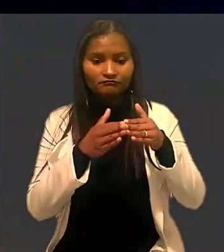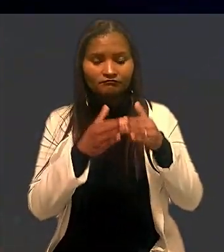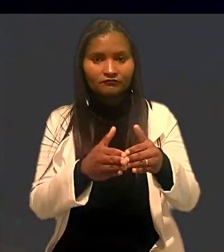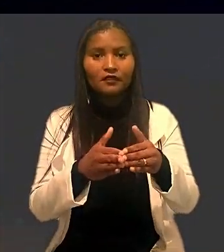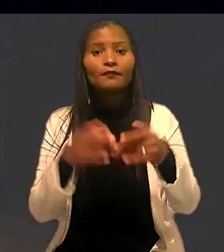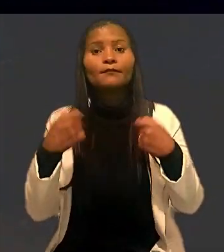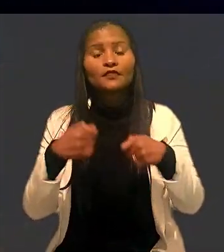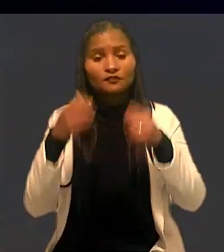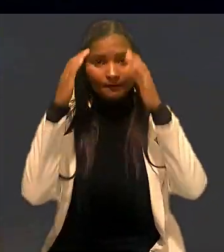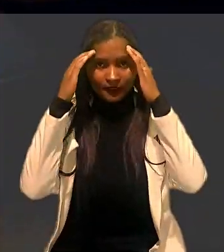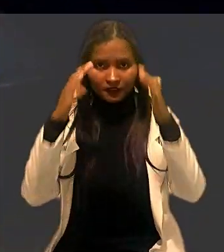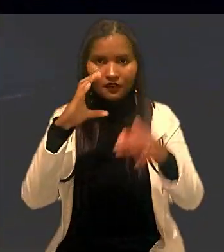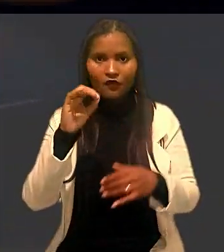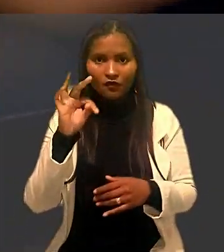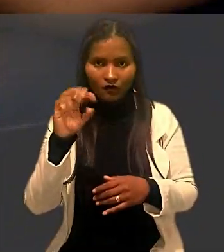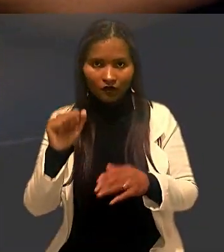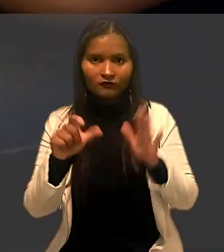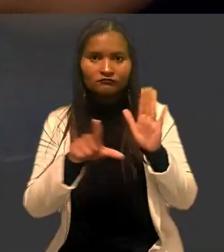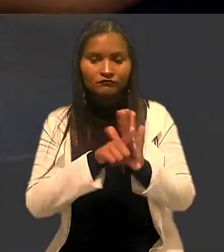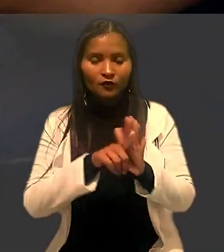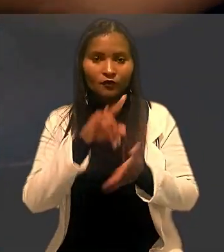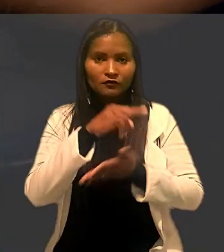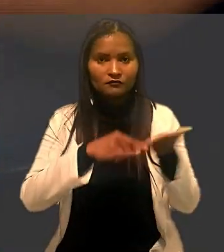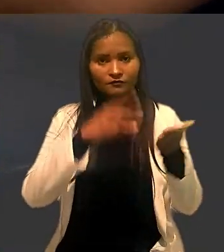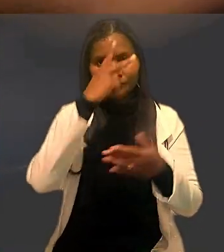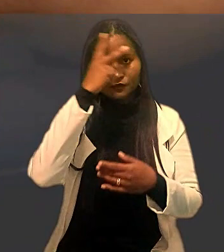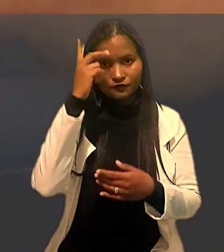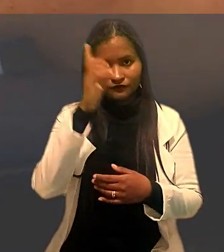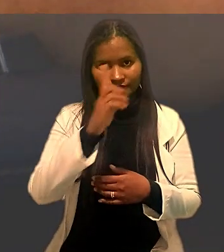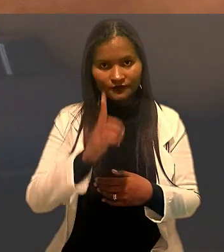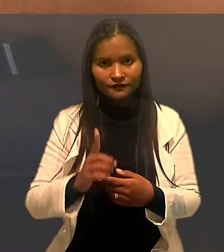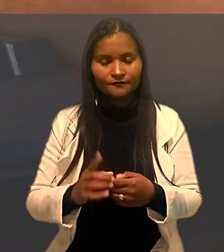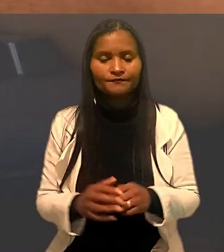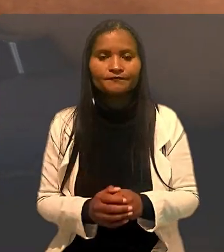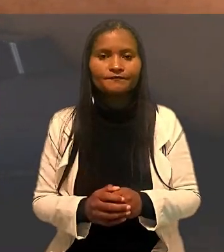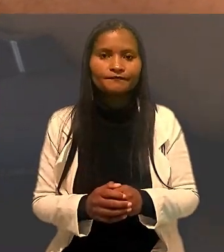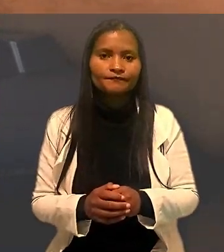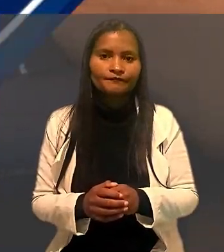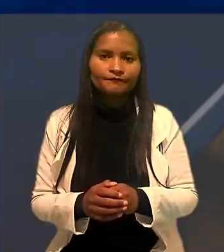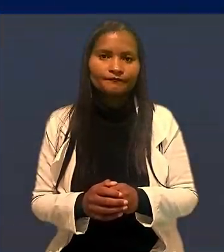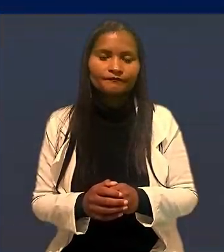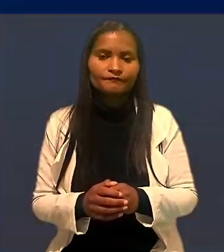Empresa marítima deve cumprir cota legal de contratação de pessoas com deficiência.